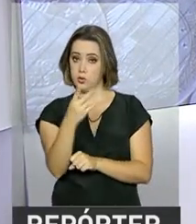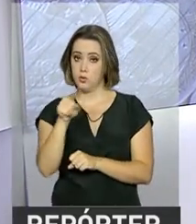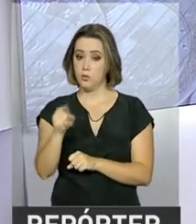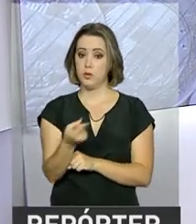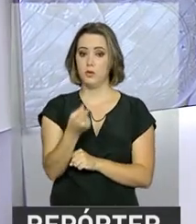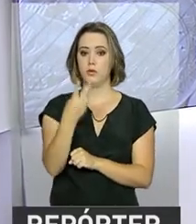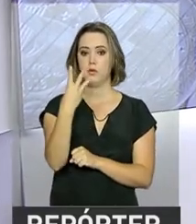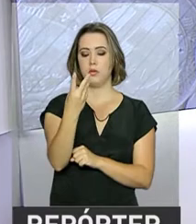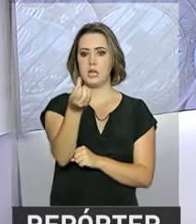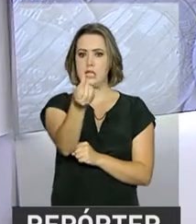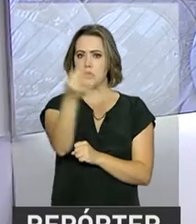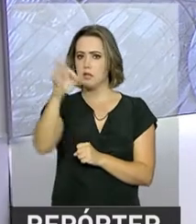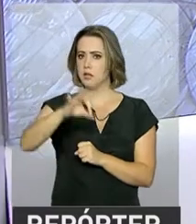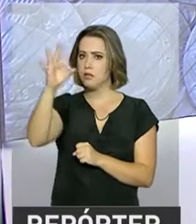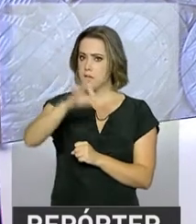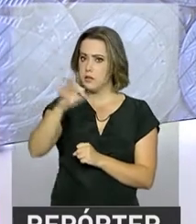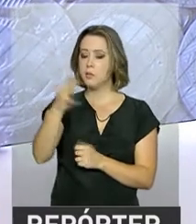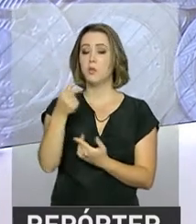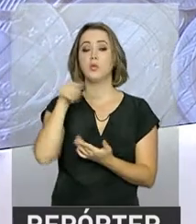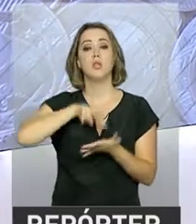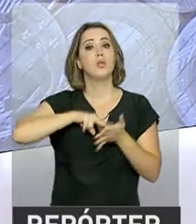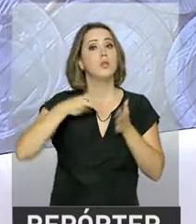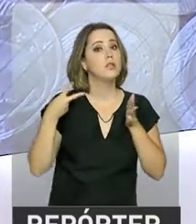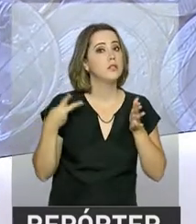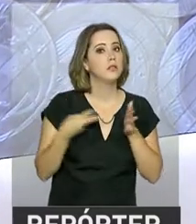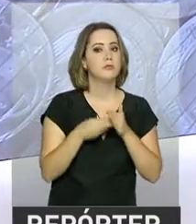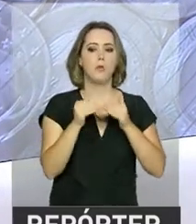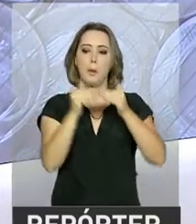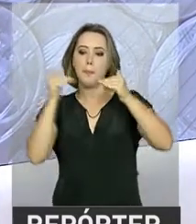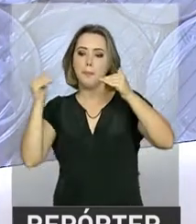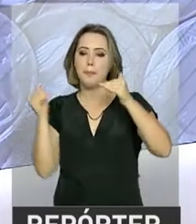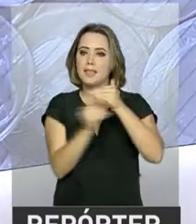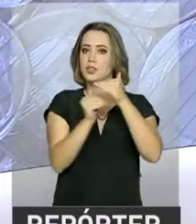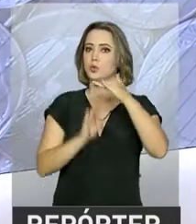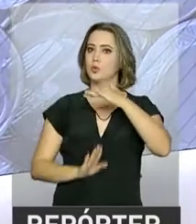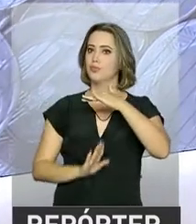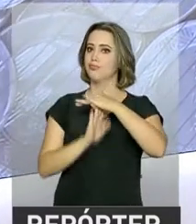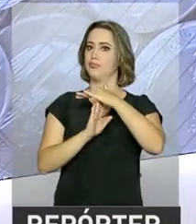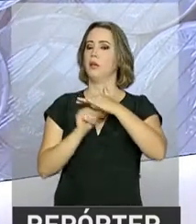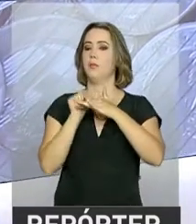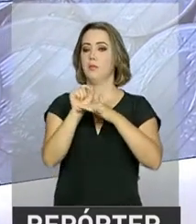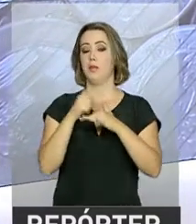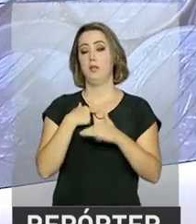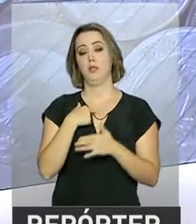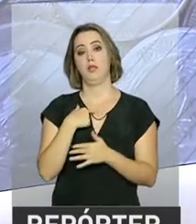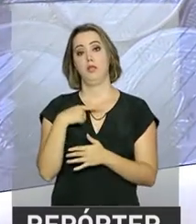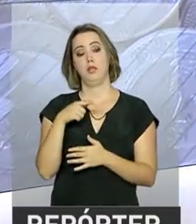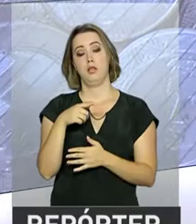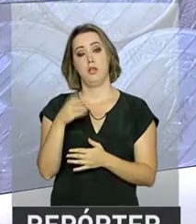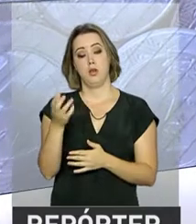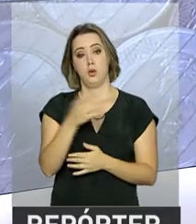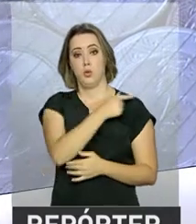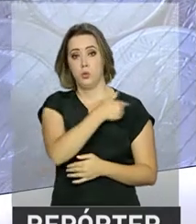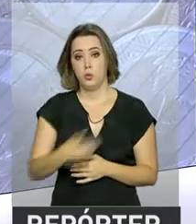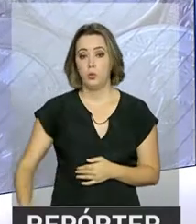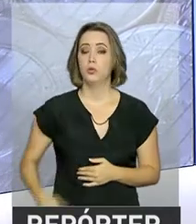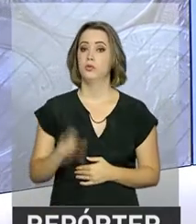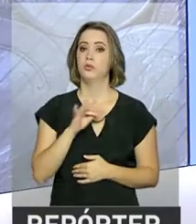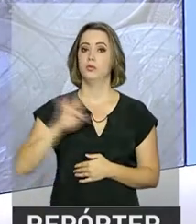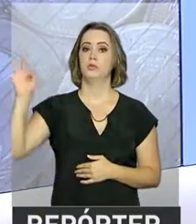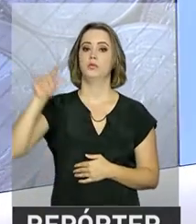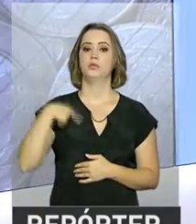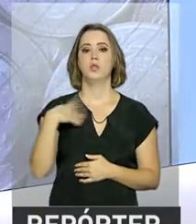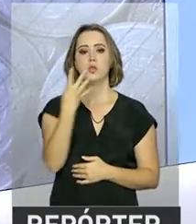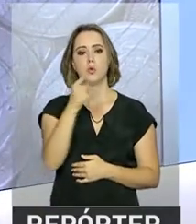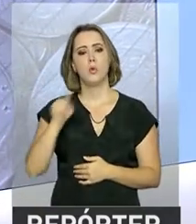4,36%, ficando assim, mais uma vez, abaixo do centro da meta, que é 4,5%. Com a inflação sob controle, a taxa